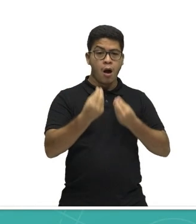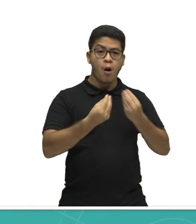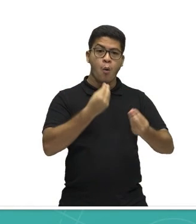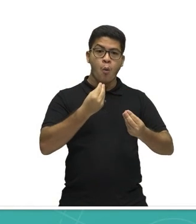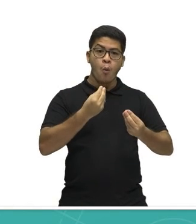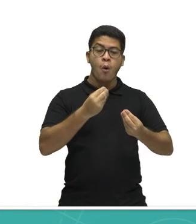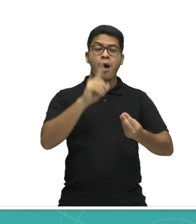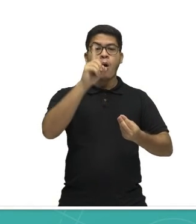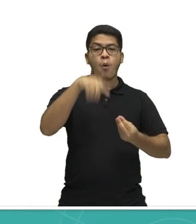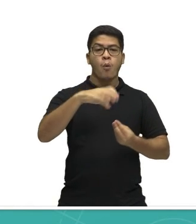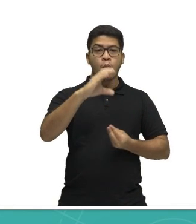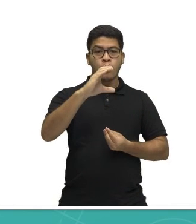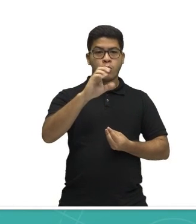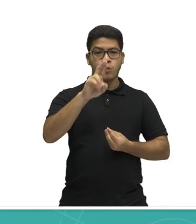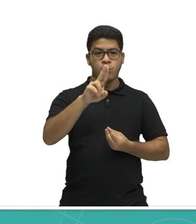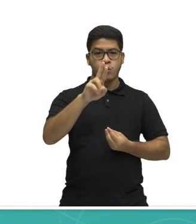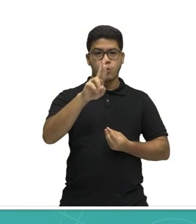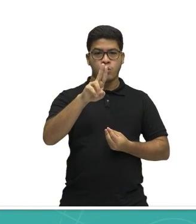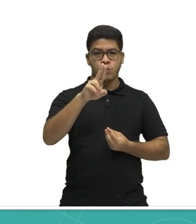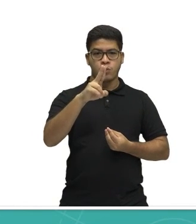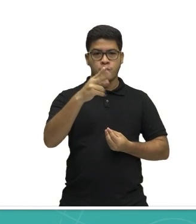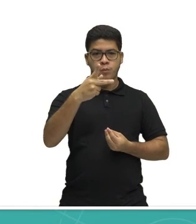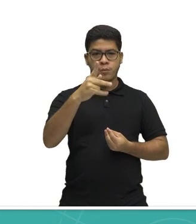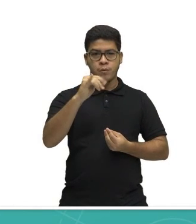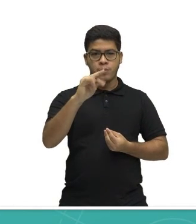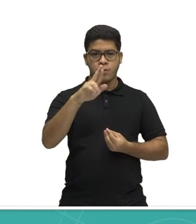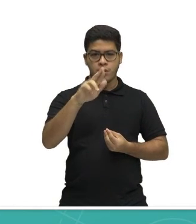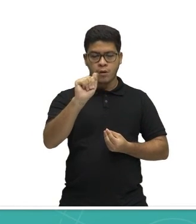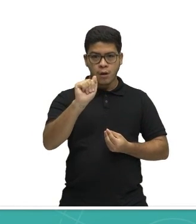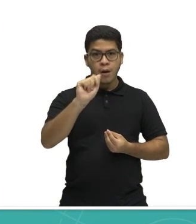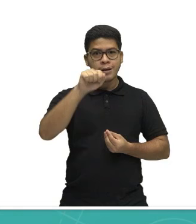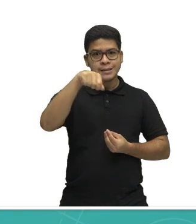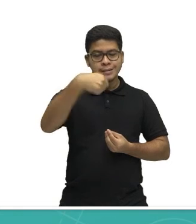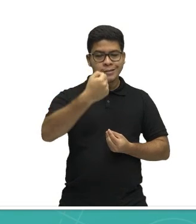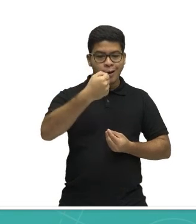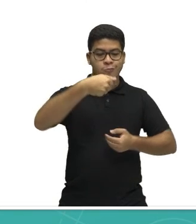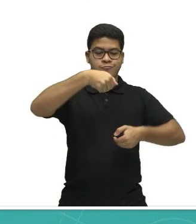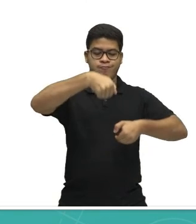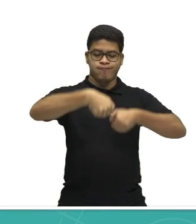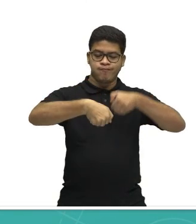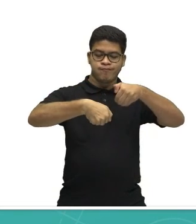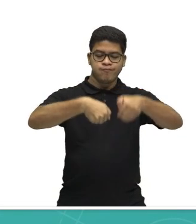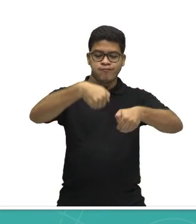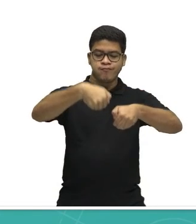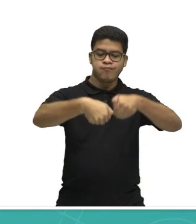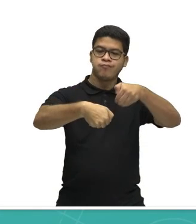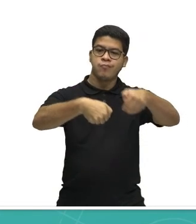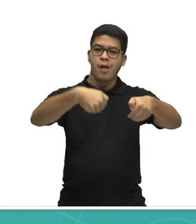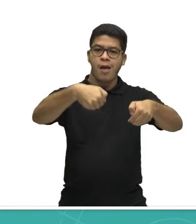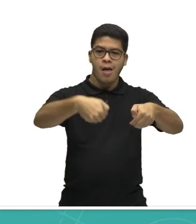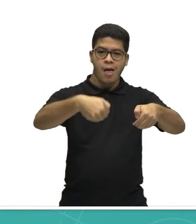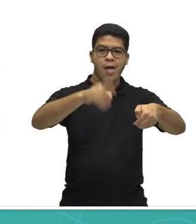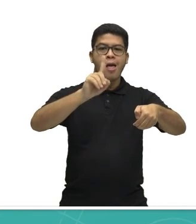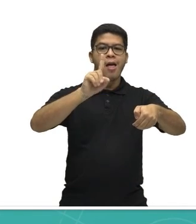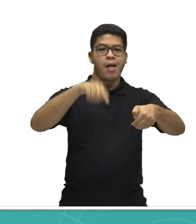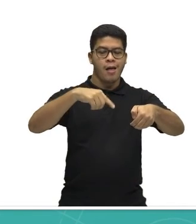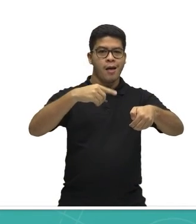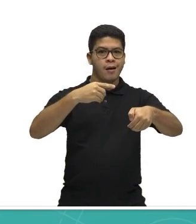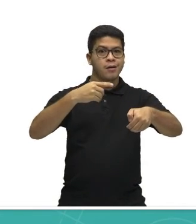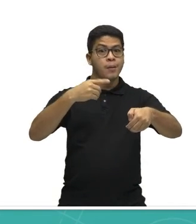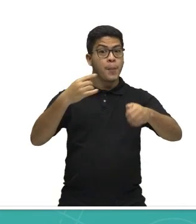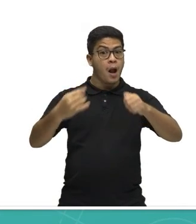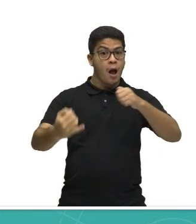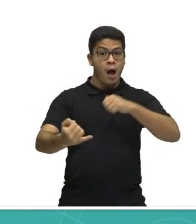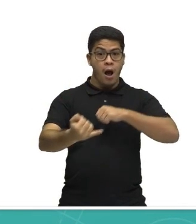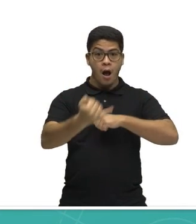é o Curupira, não é isso? Então, ele tem os pés virados para trás para enganar os caçadores, aqueles